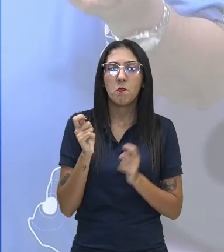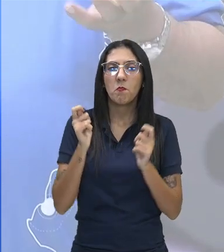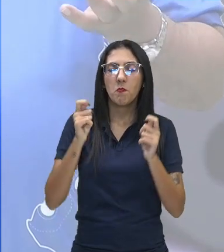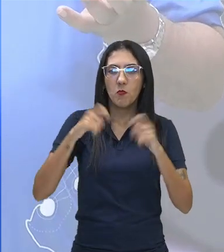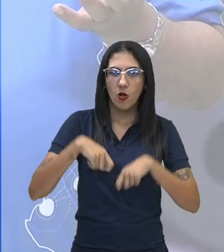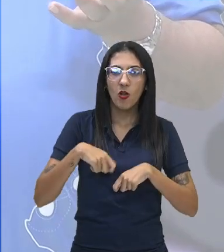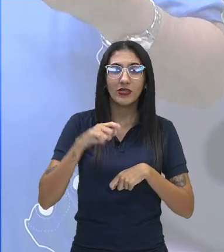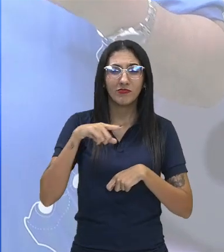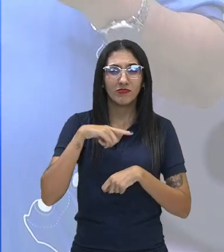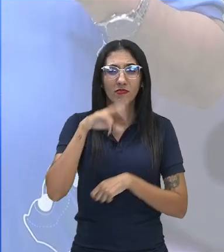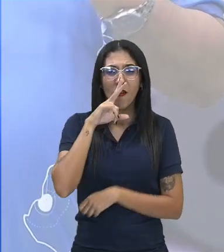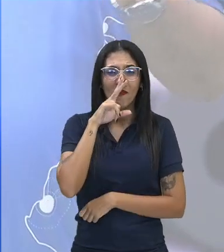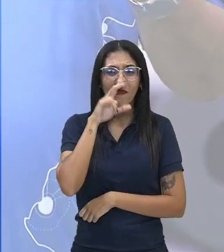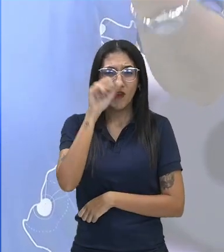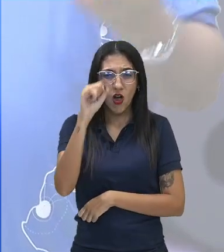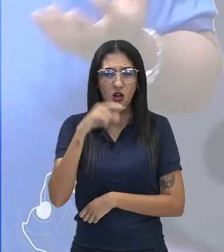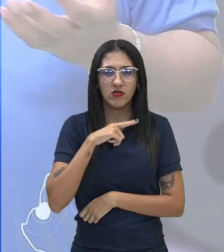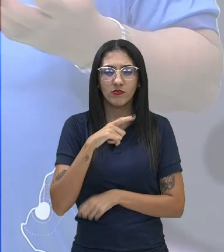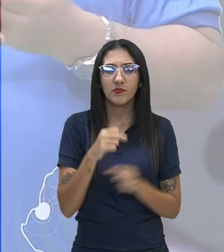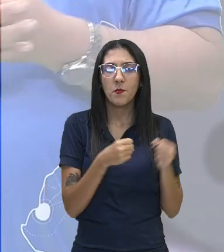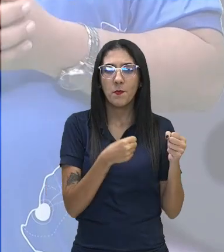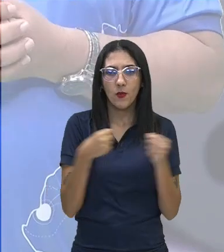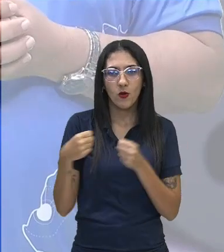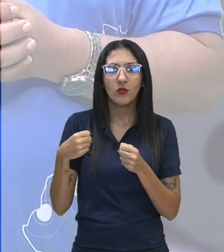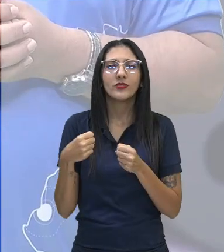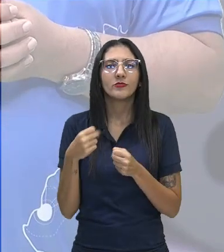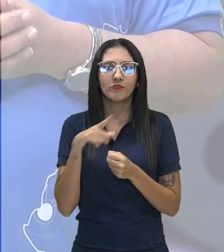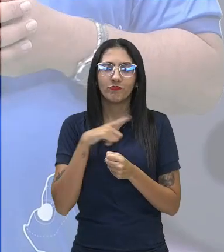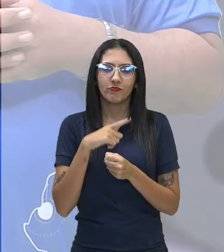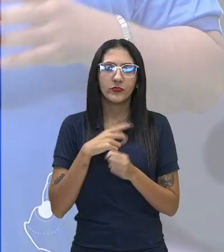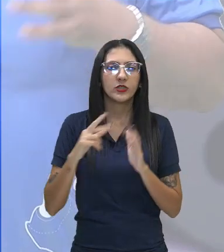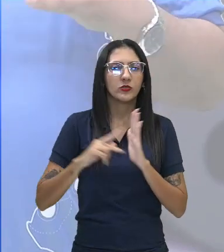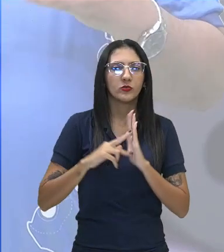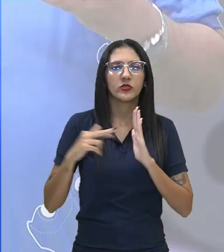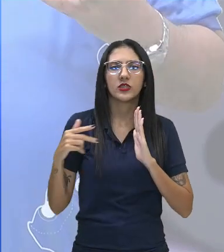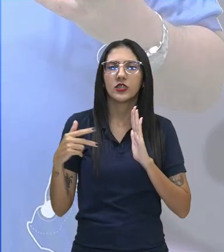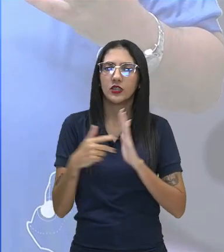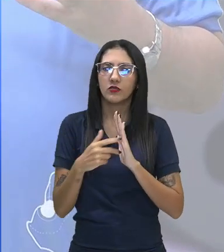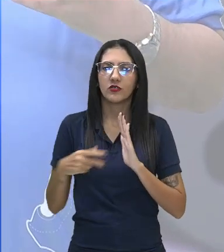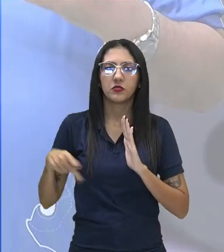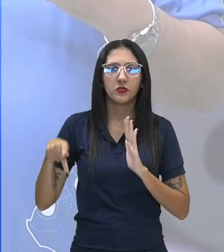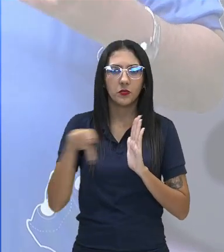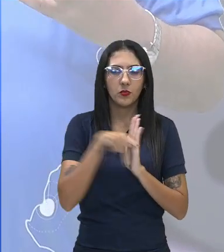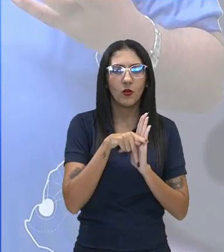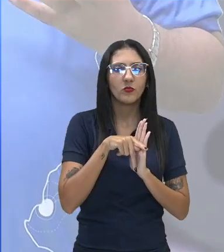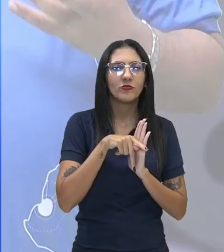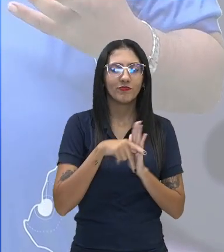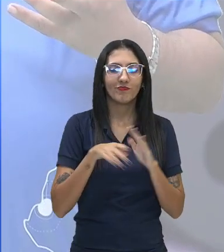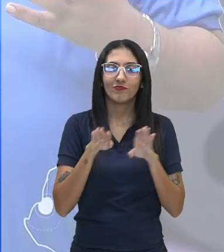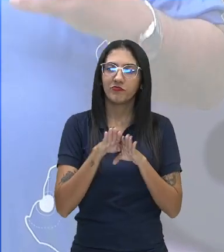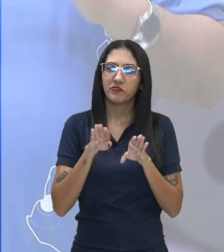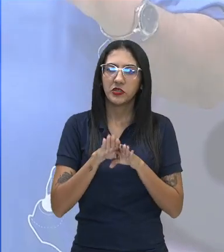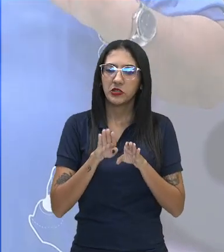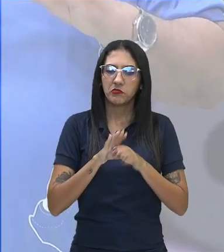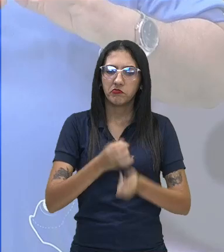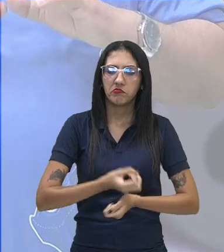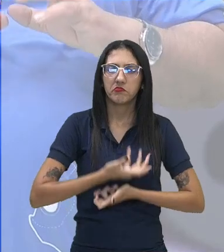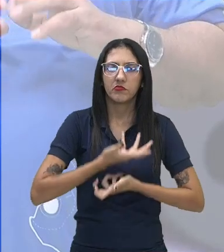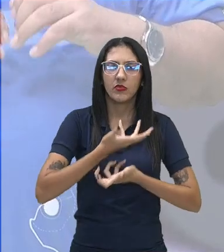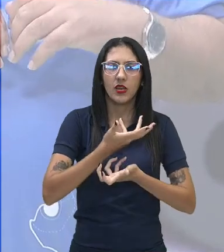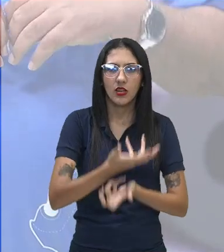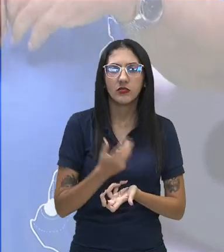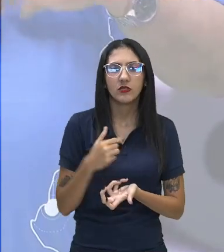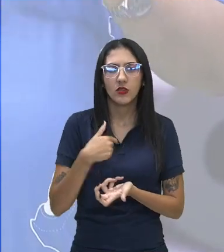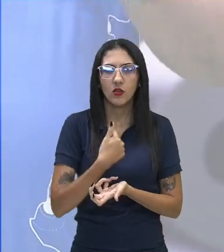símbolos poderosos, porque trazem essa riqueza de significados e expressam a nossa fé. Eles até